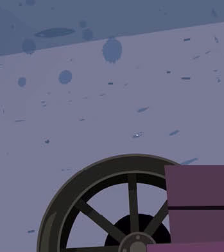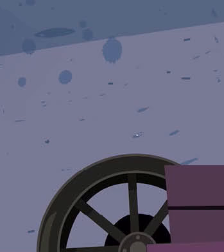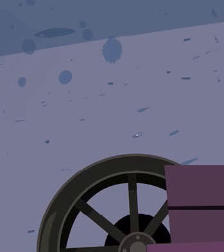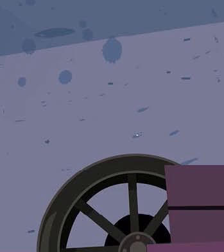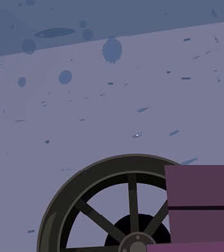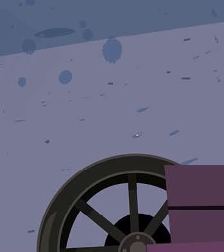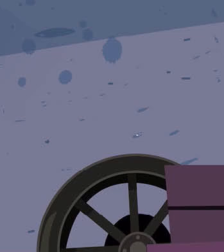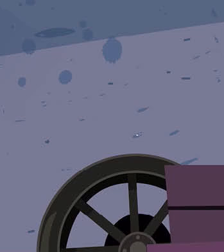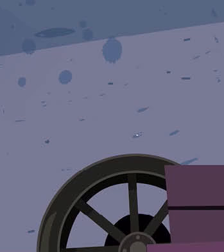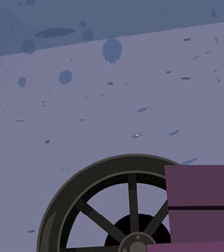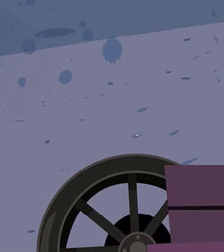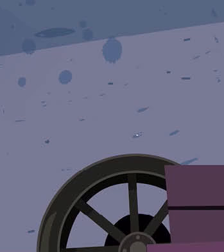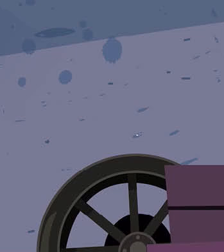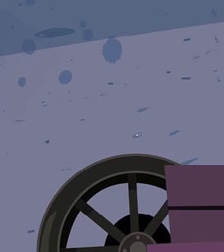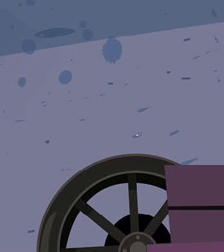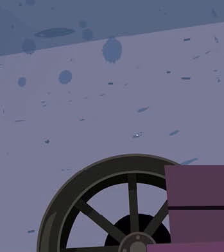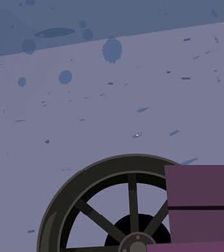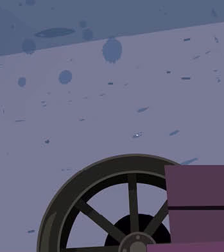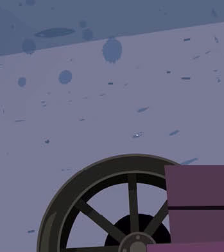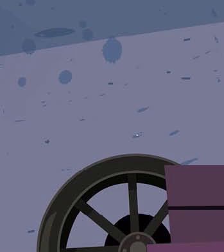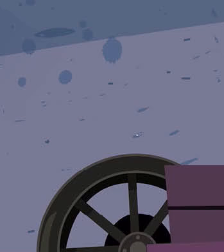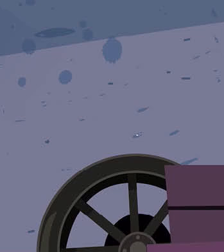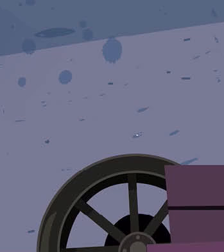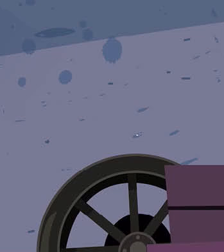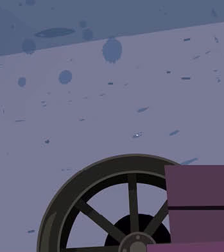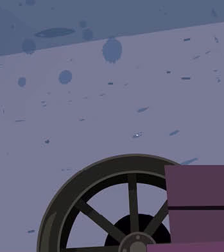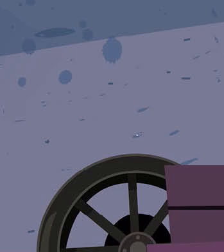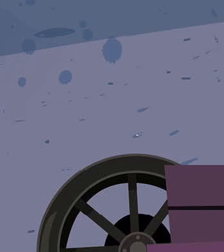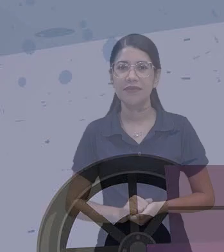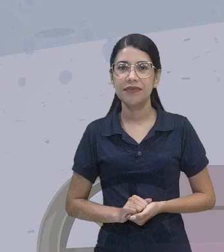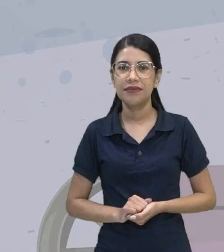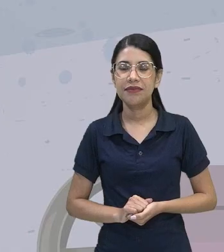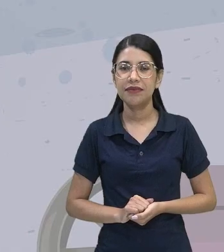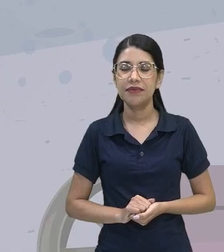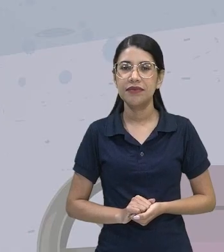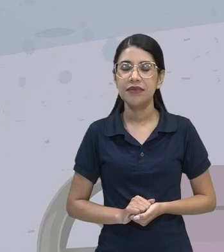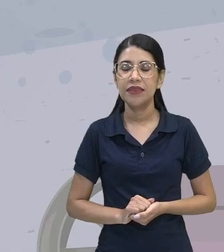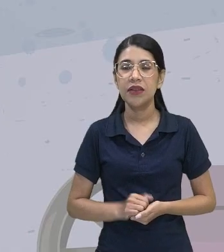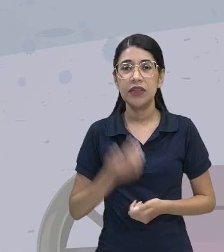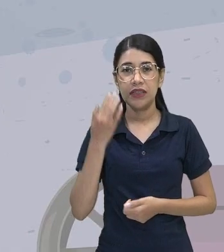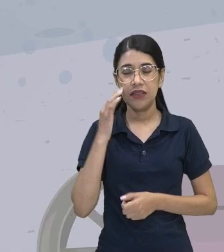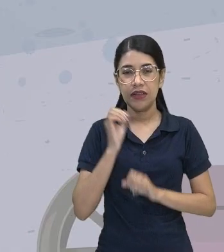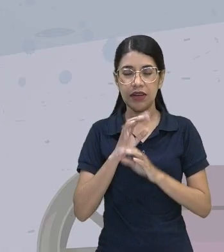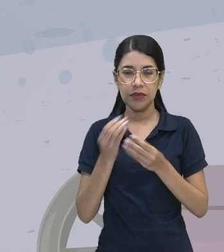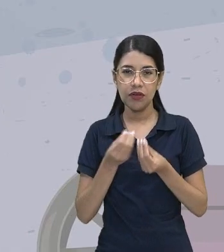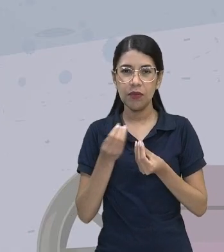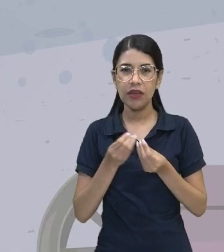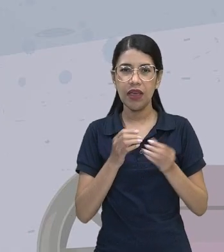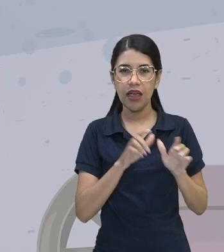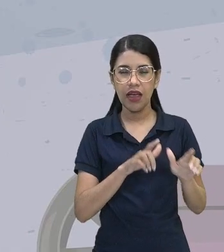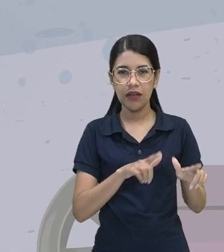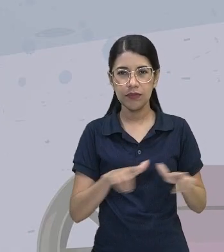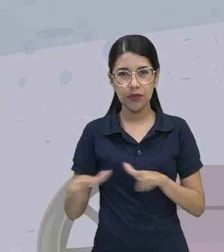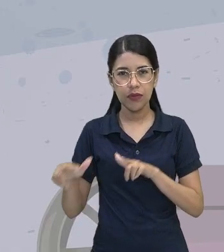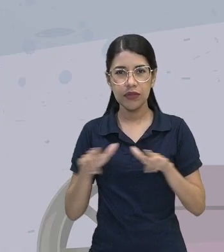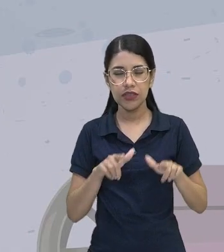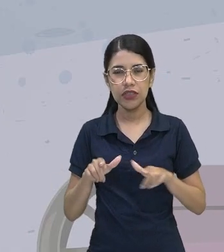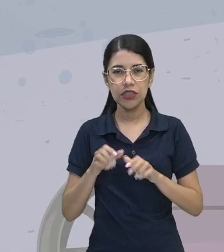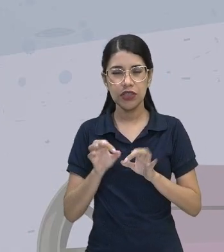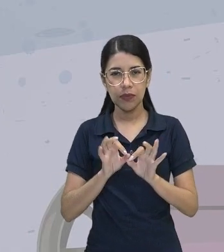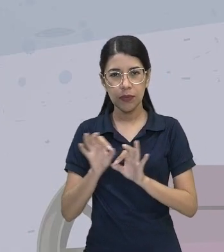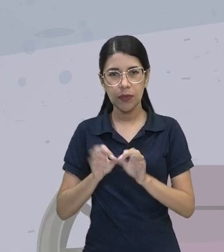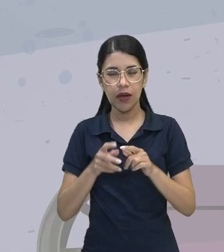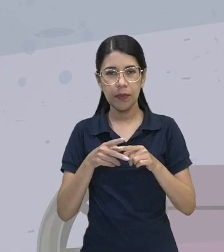gente está compreendendo um pouco mais a questão da linha de montagem, da expansão da Revolução Industrial e como então que